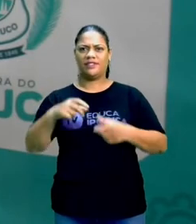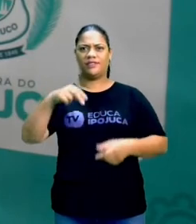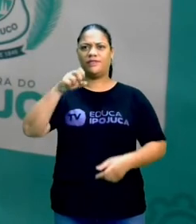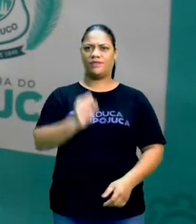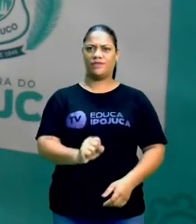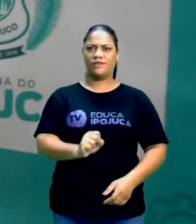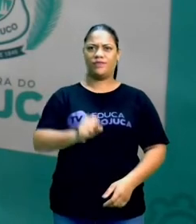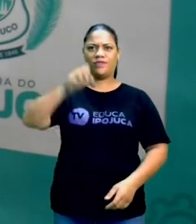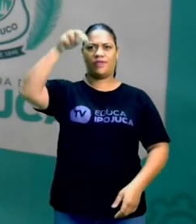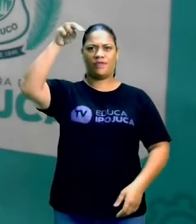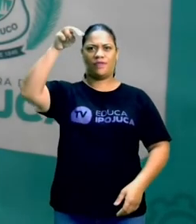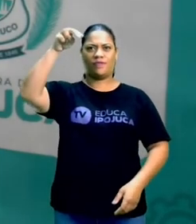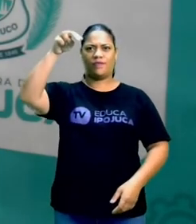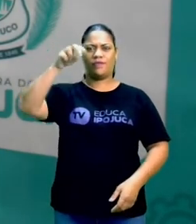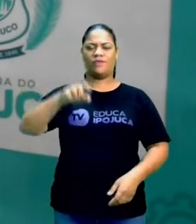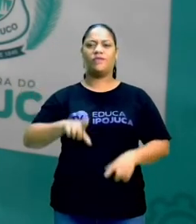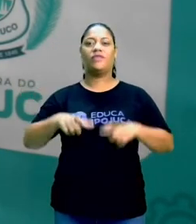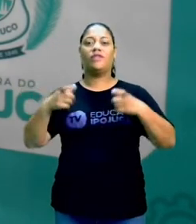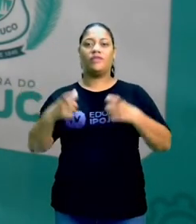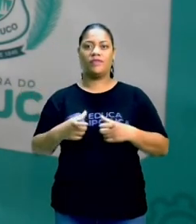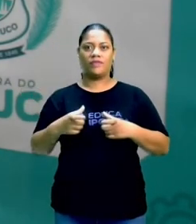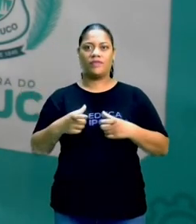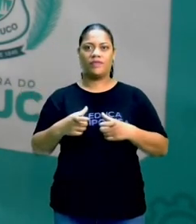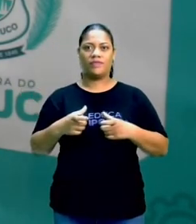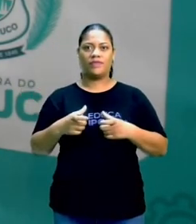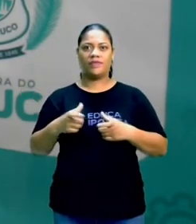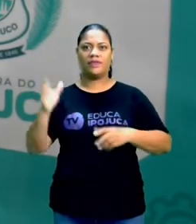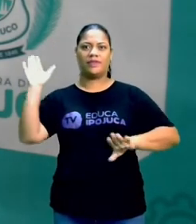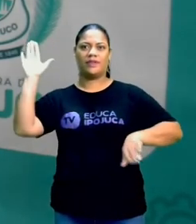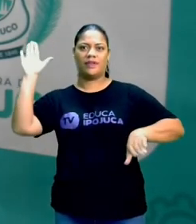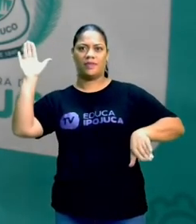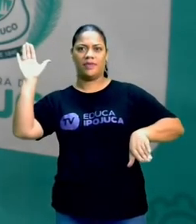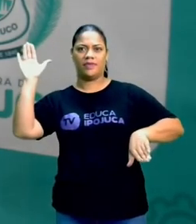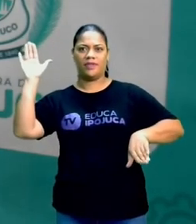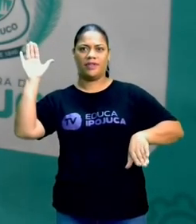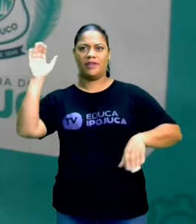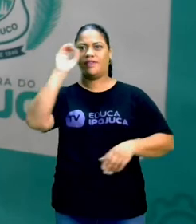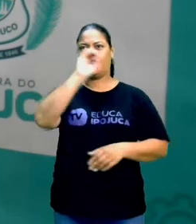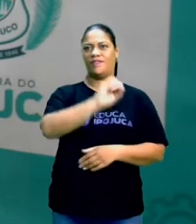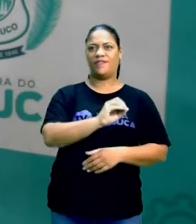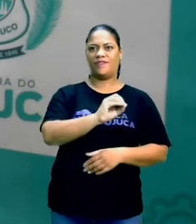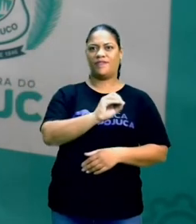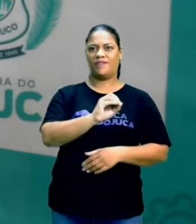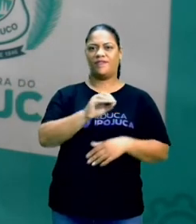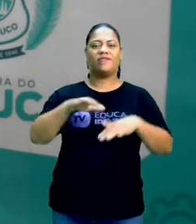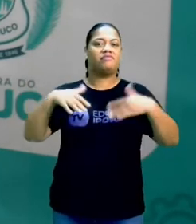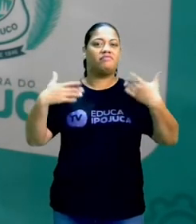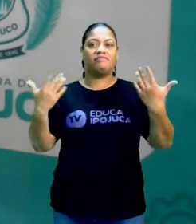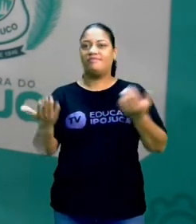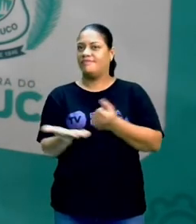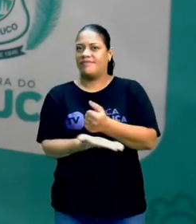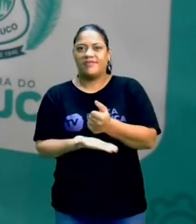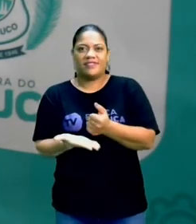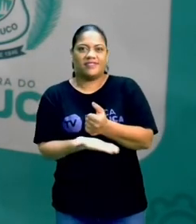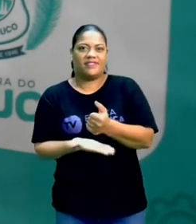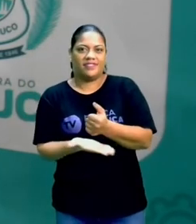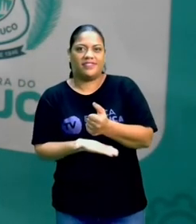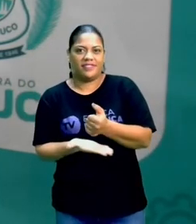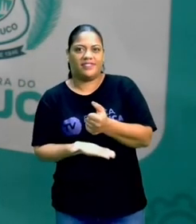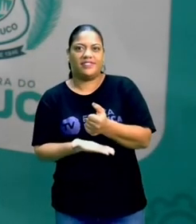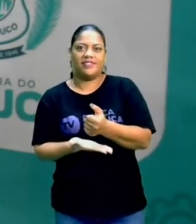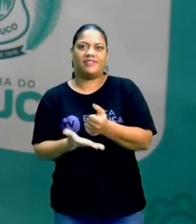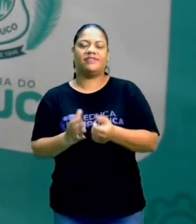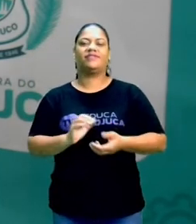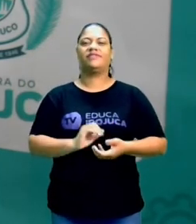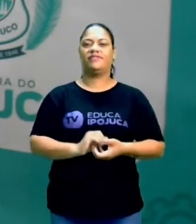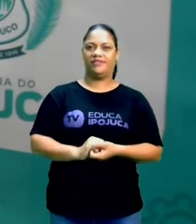o norte? Para onde é que vamos? Onde é que está o lado da praia? Onde é que está o lado do pôr do sol? É basicamente isso, esse processo de